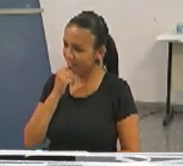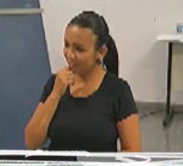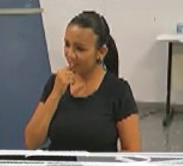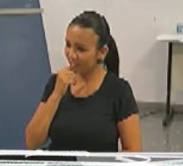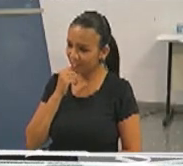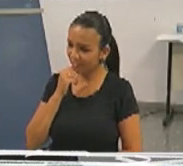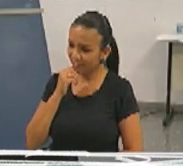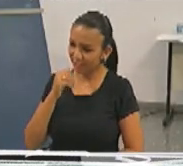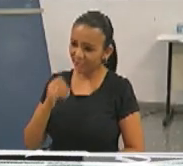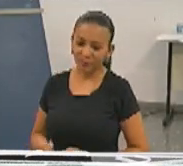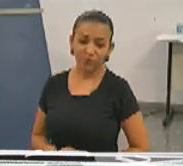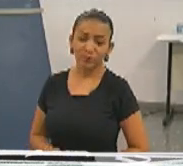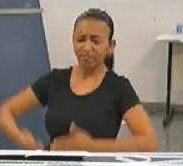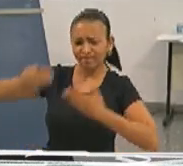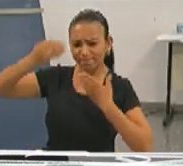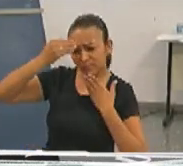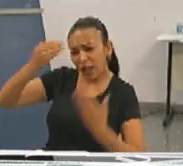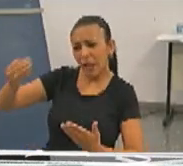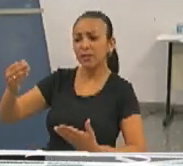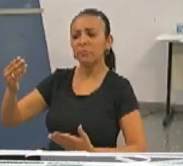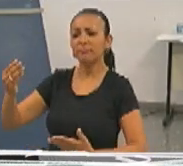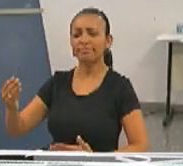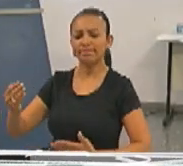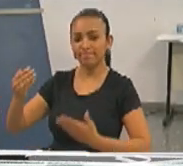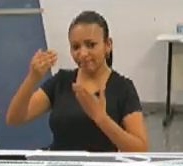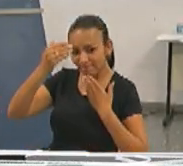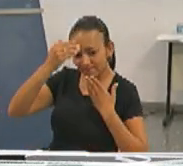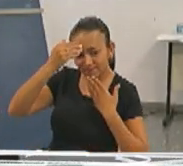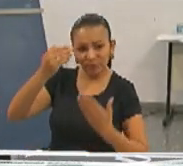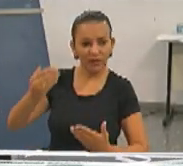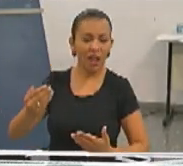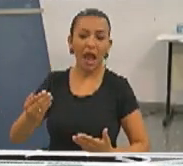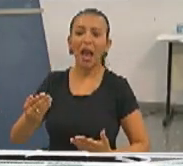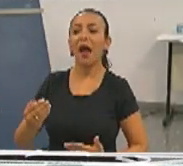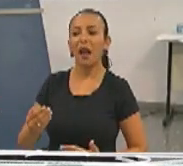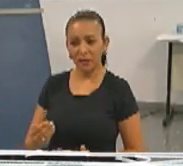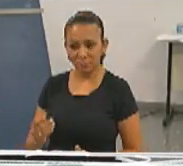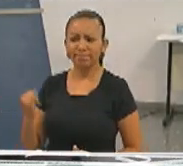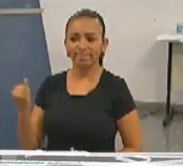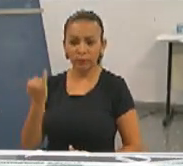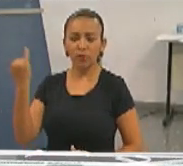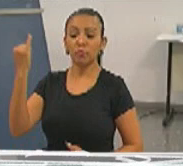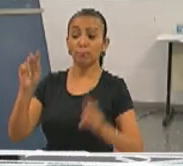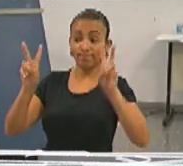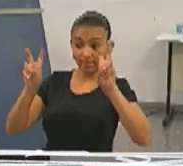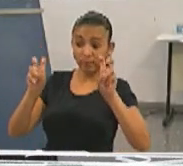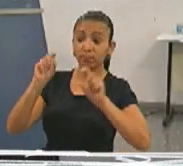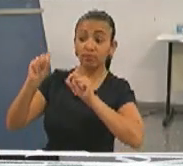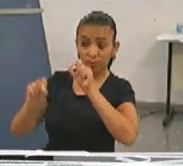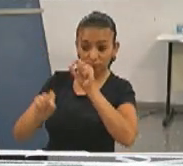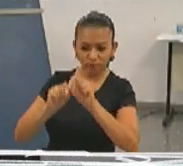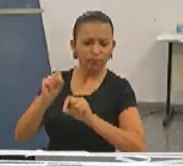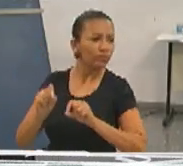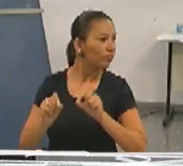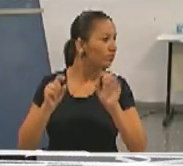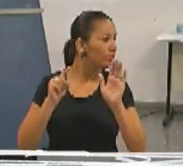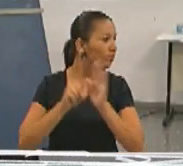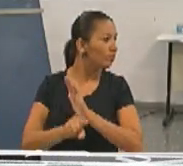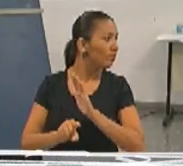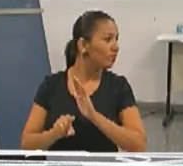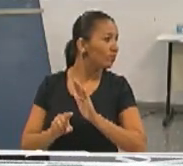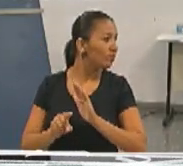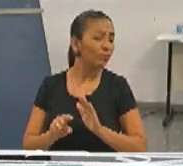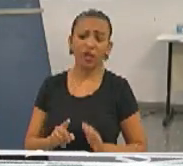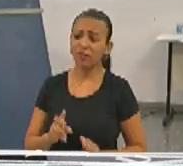Muito obrigado, Bruno, pelo questionamento, bastante oportuno, inclusive, né? Bom, sobre esse questionamento, né, eu não